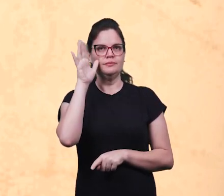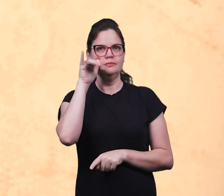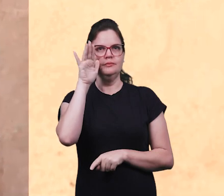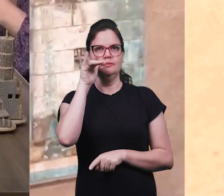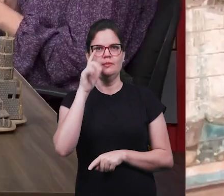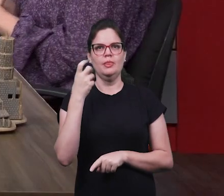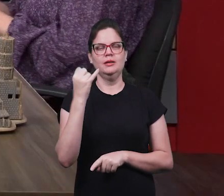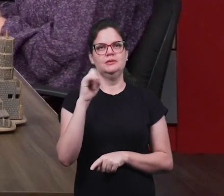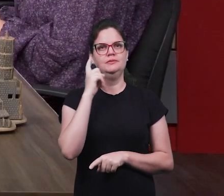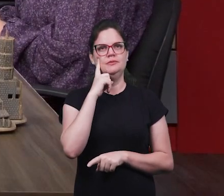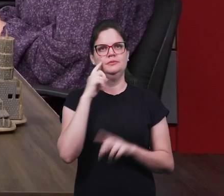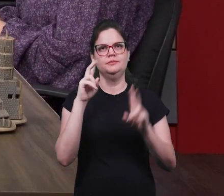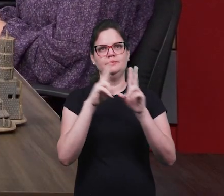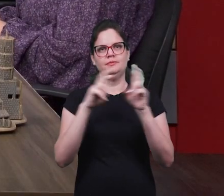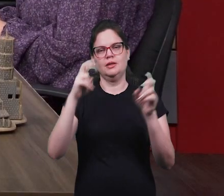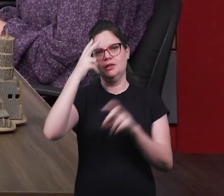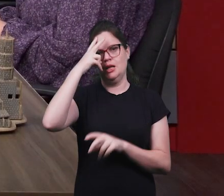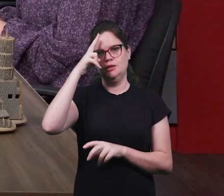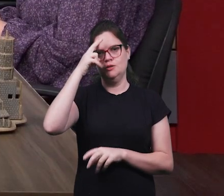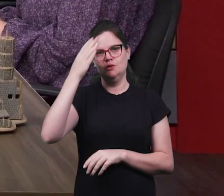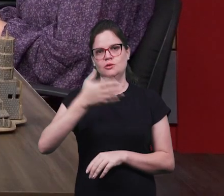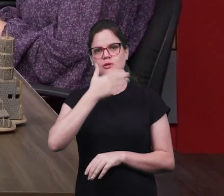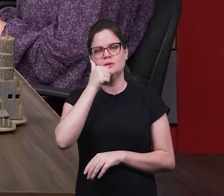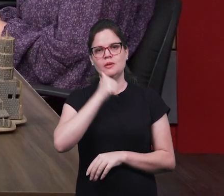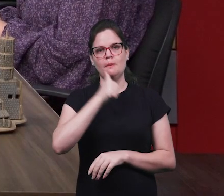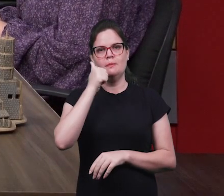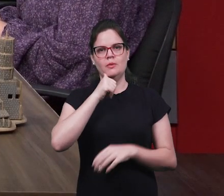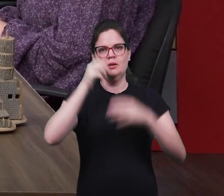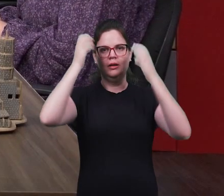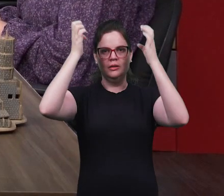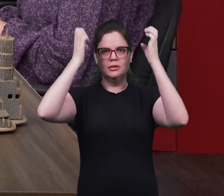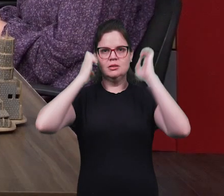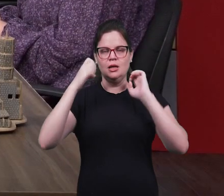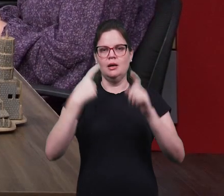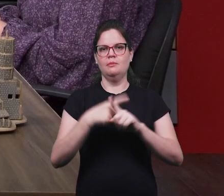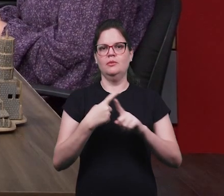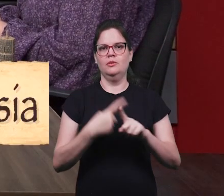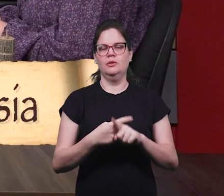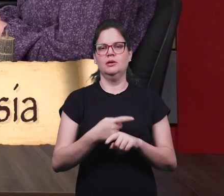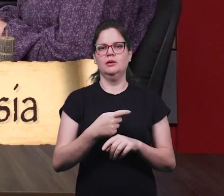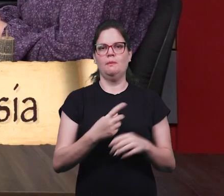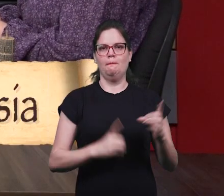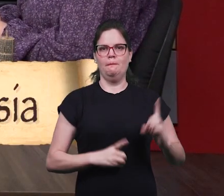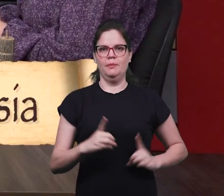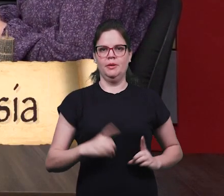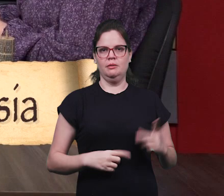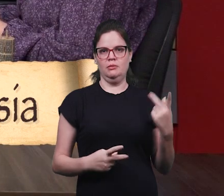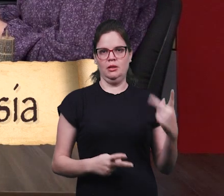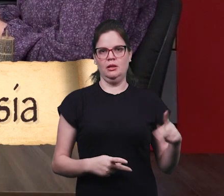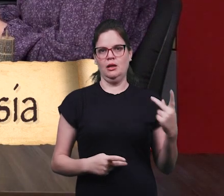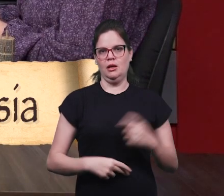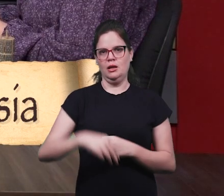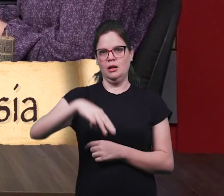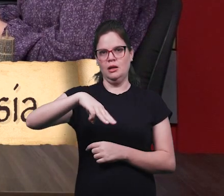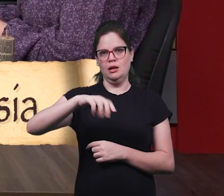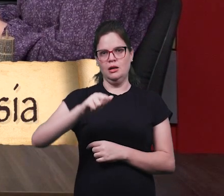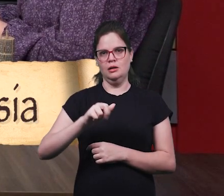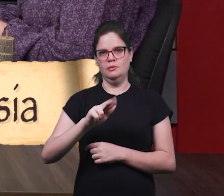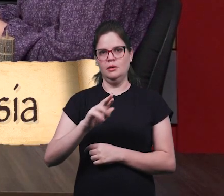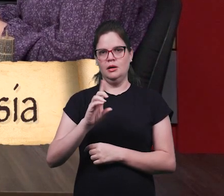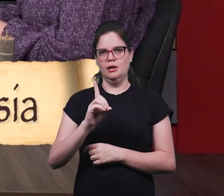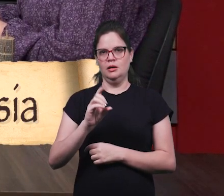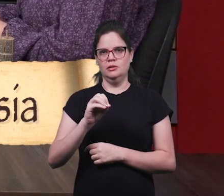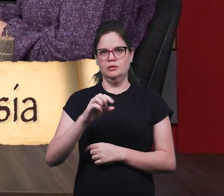Se a gente for pensar um pouco na história de Esther, quando Mardoqueu, ele